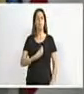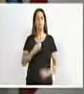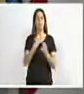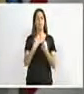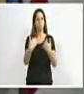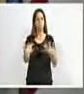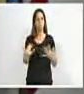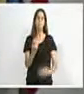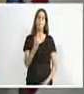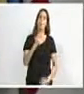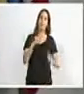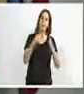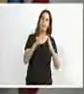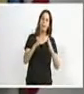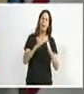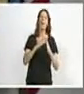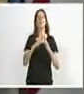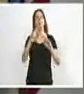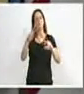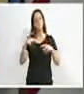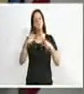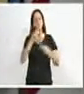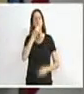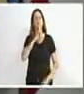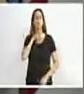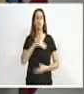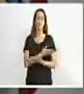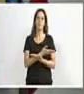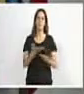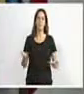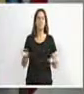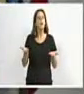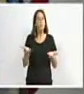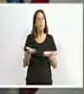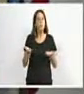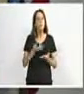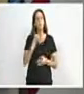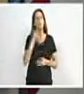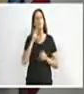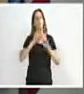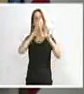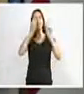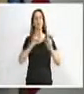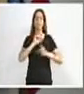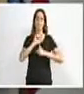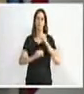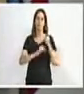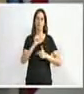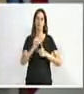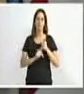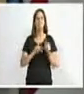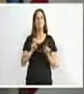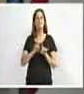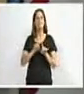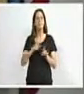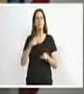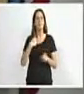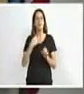assistem em casa, boa tarde. Eu gostaria de falar um pouquinho sobre trabalhos e andanças pela